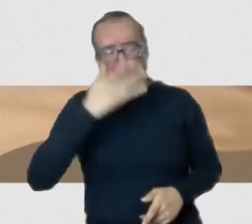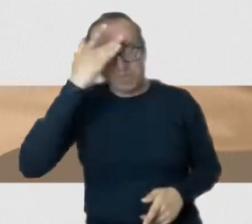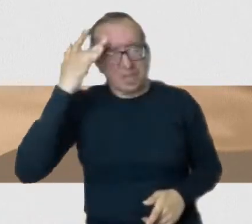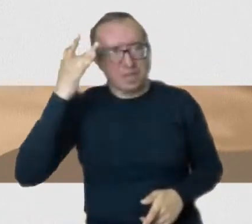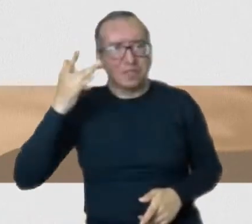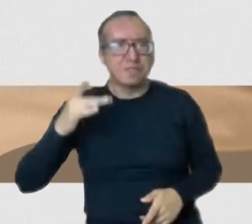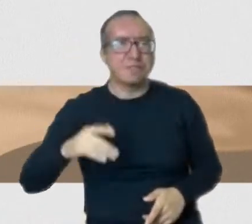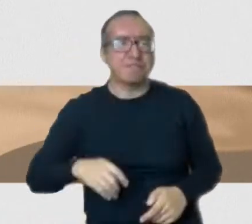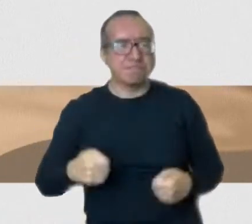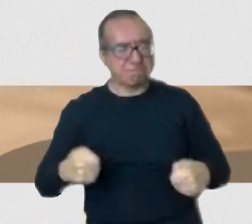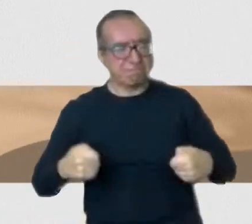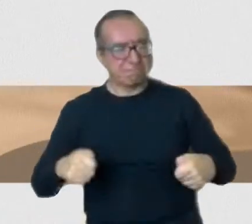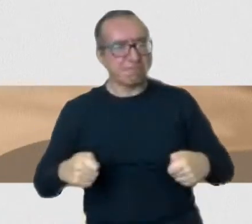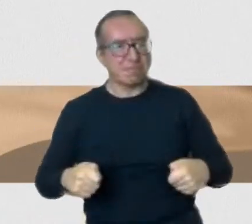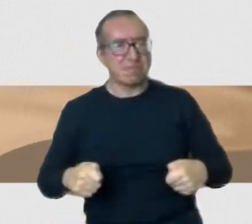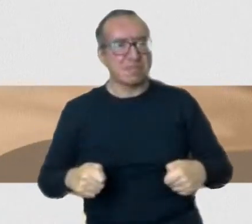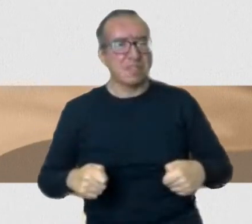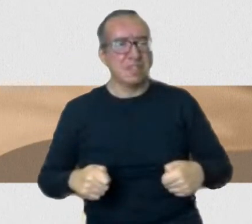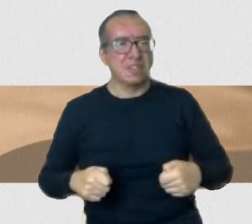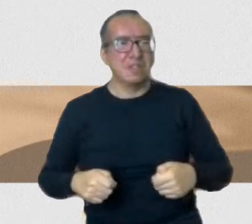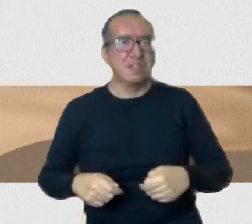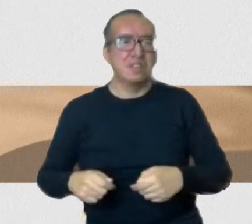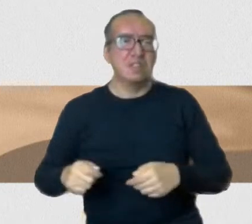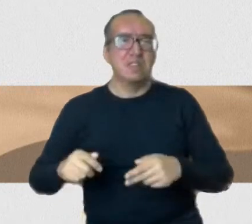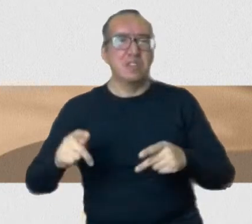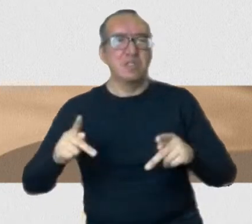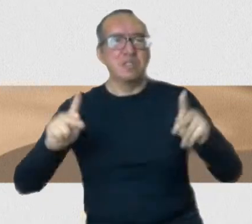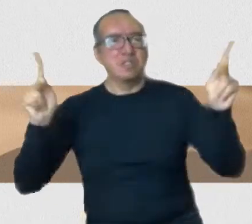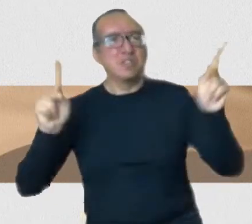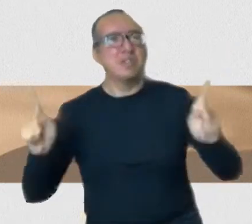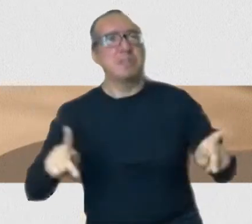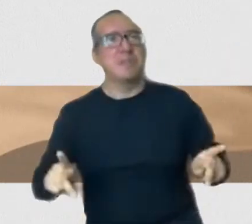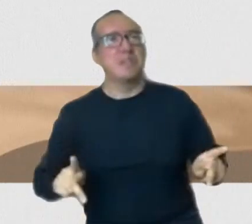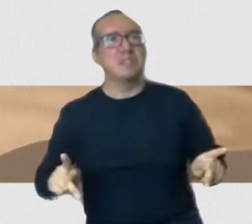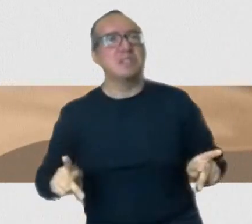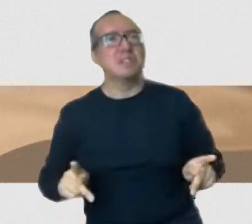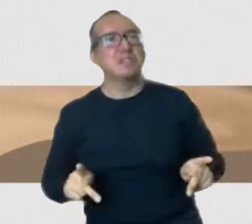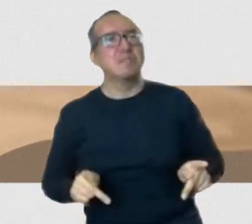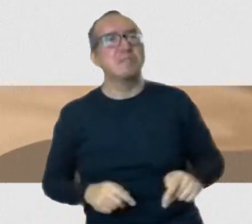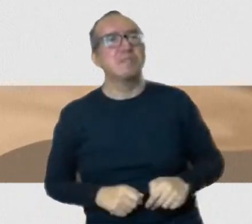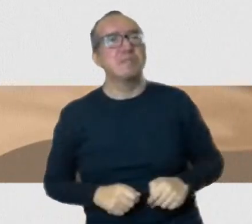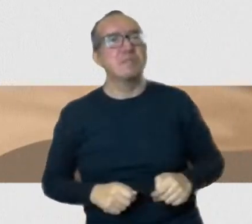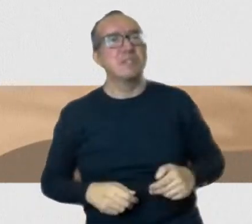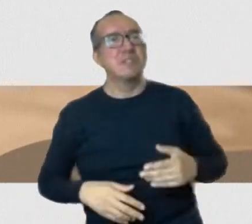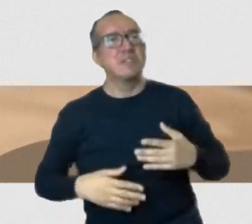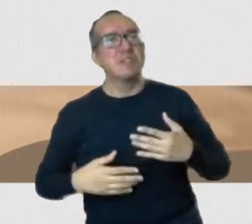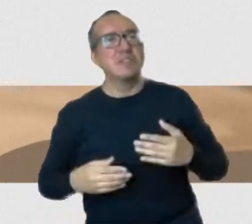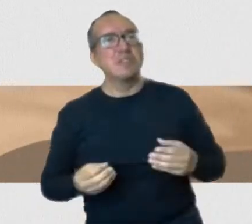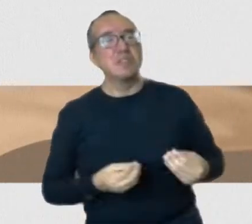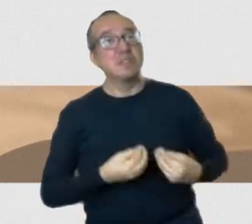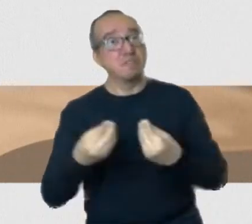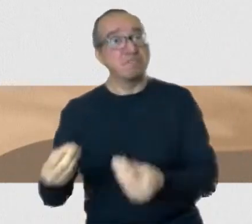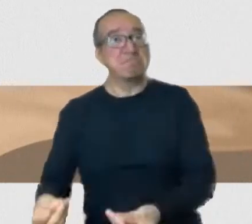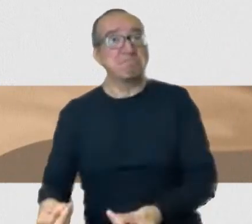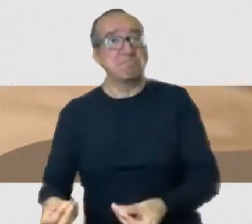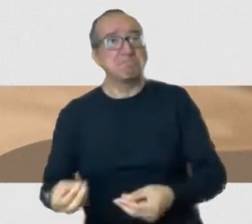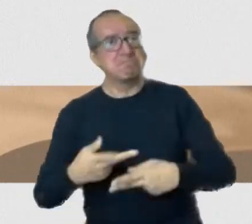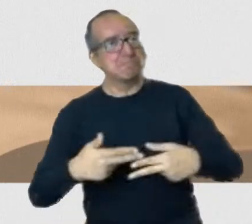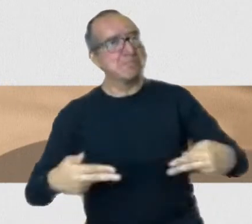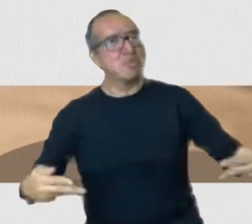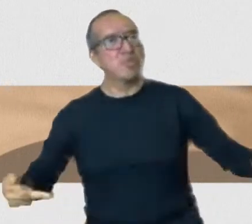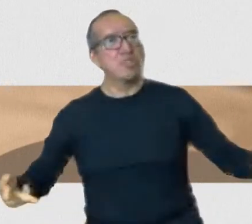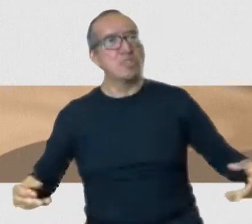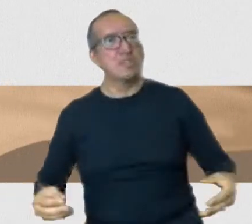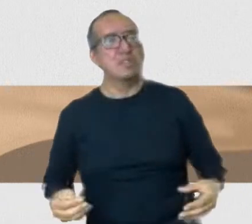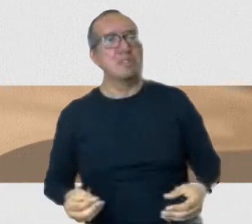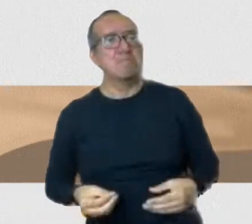paz, aquentai-vos e fartai-vos, e não lhe derdes as coisas necessárias para o corpo, que proveito virá daí?